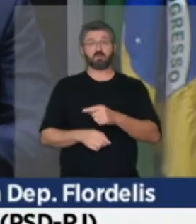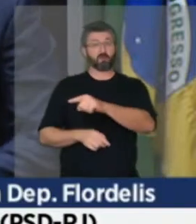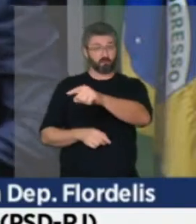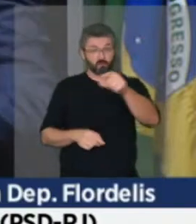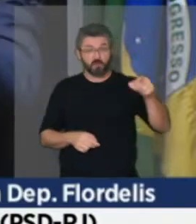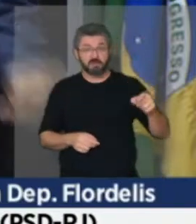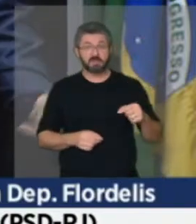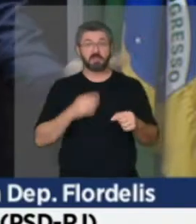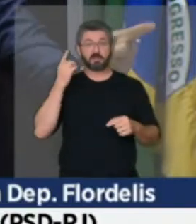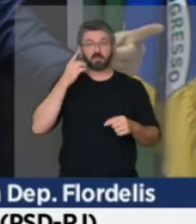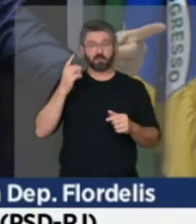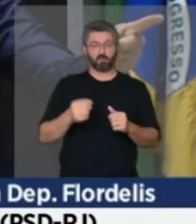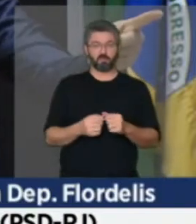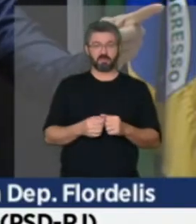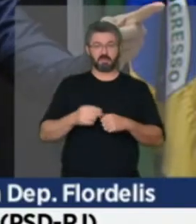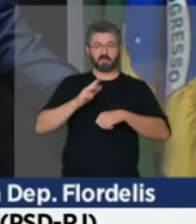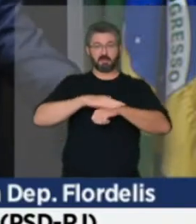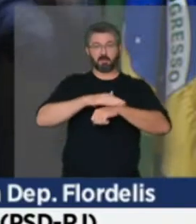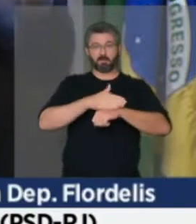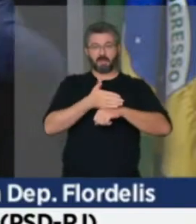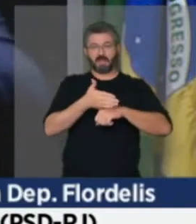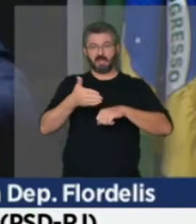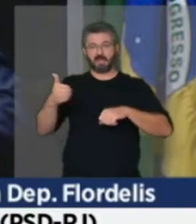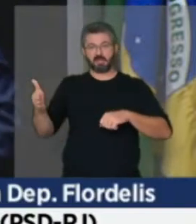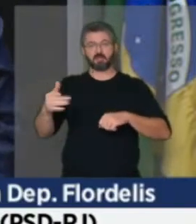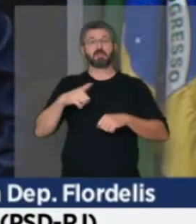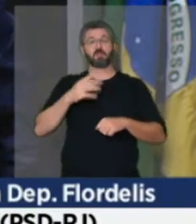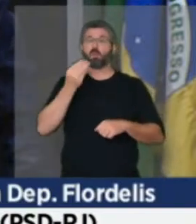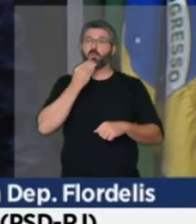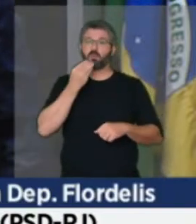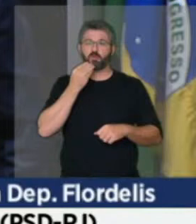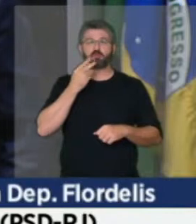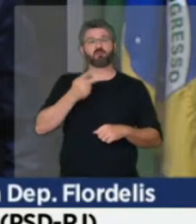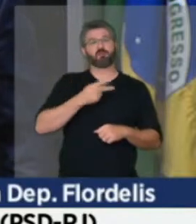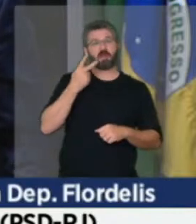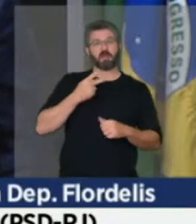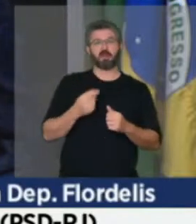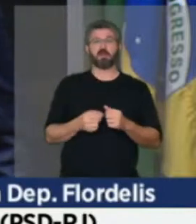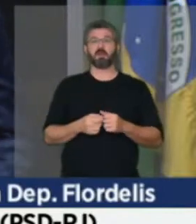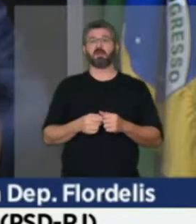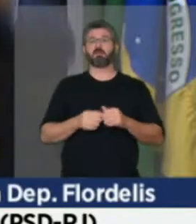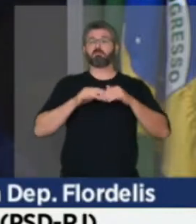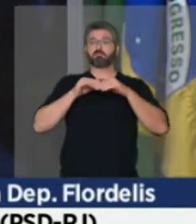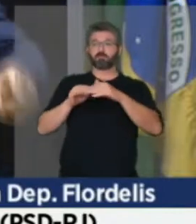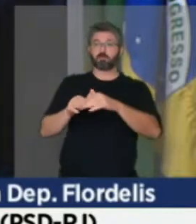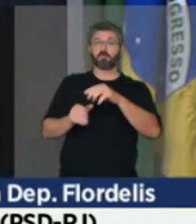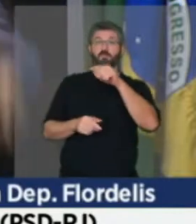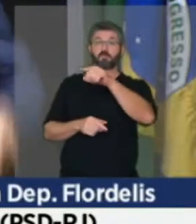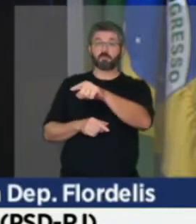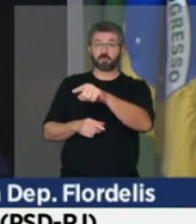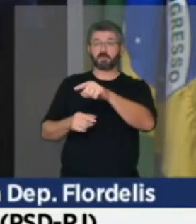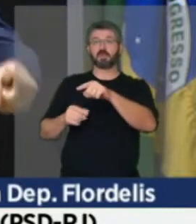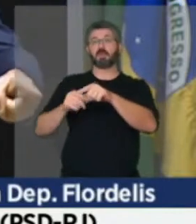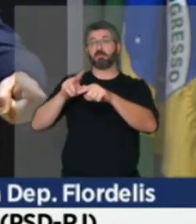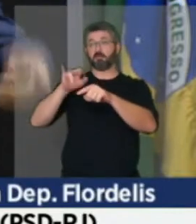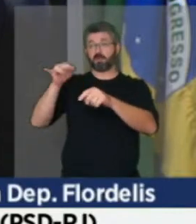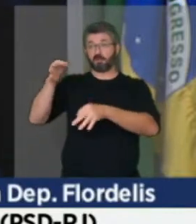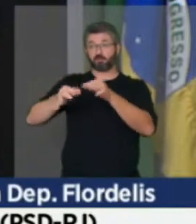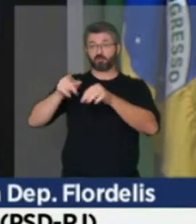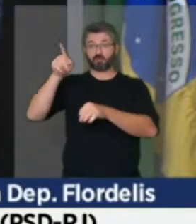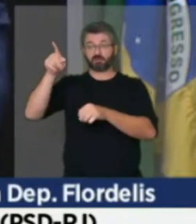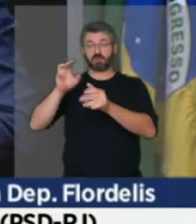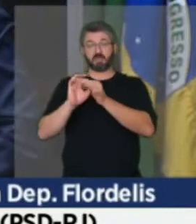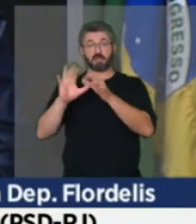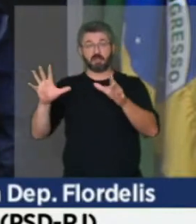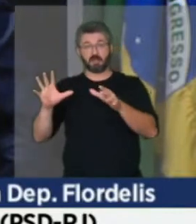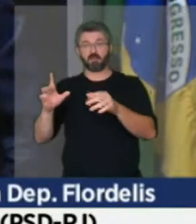senhoras, depois desse prazo de suspensão, terão a oportunidade de dizer a Daniel Silveira ser absolvido no Supremo,